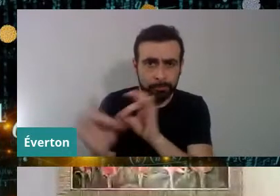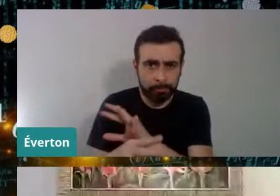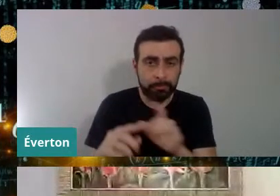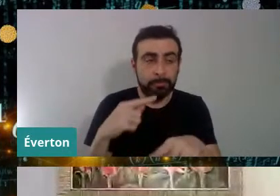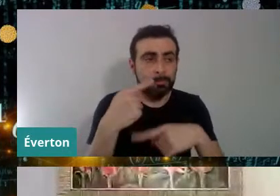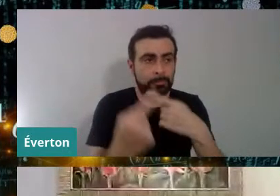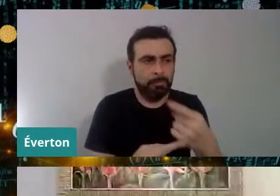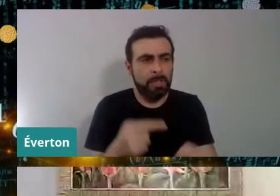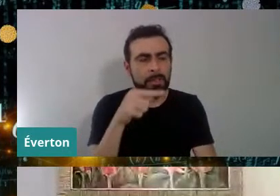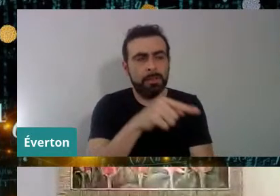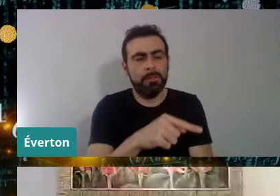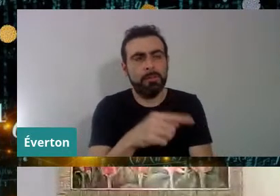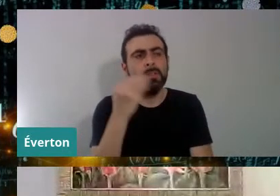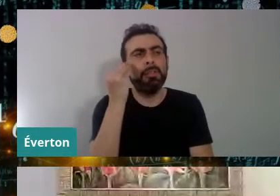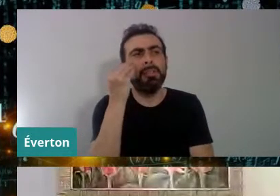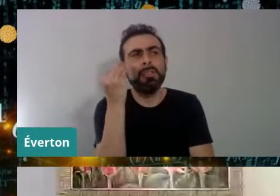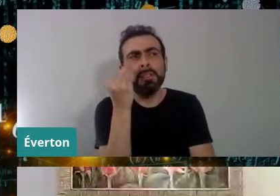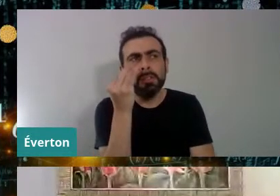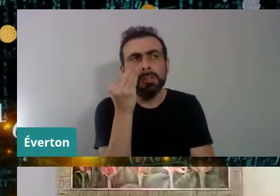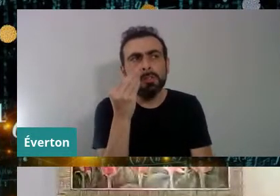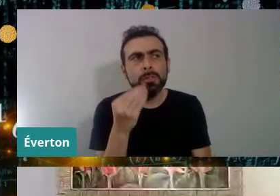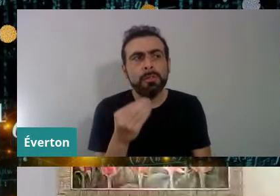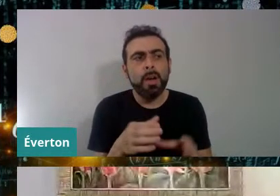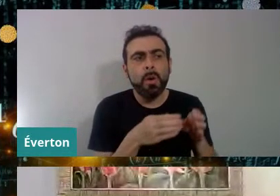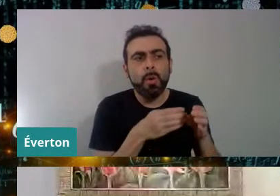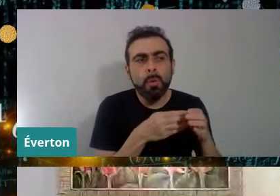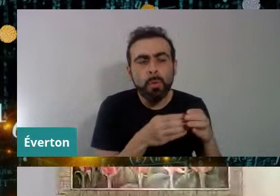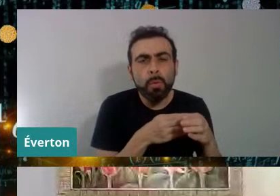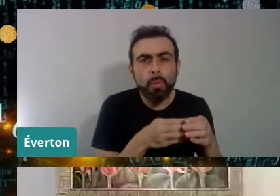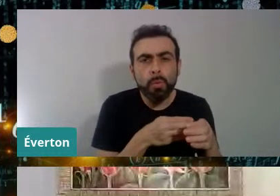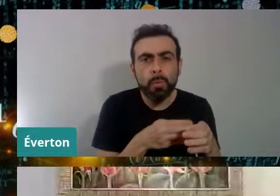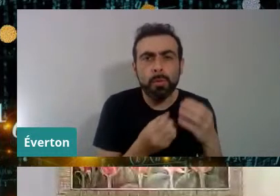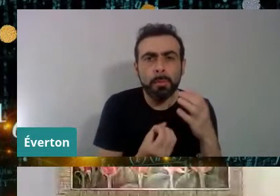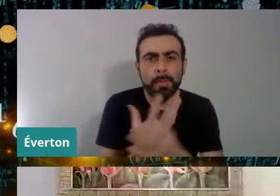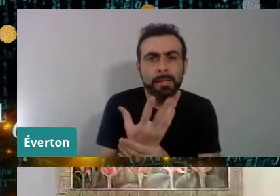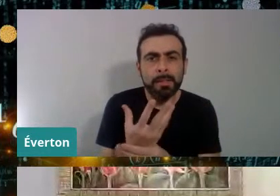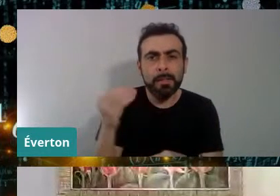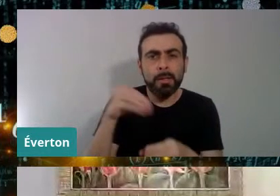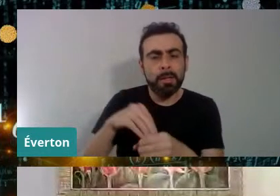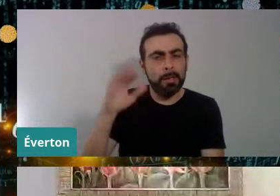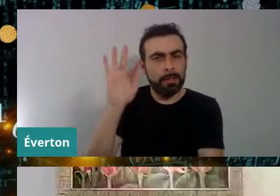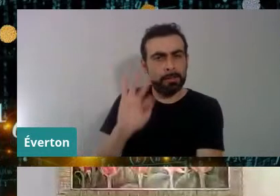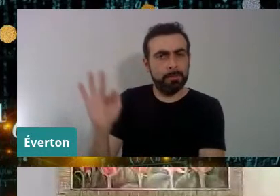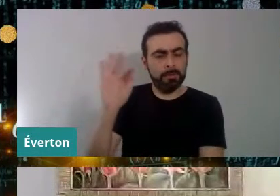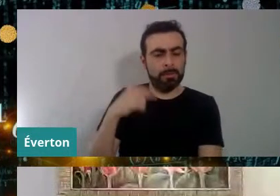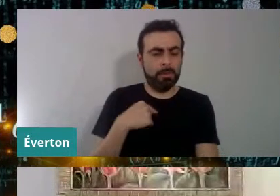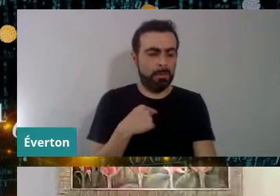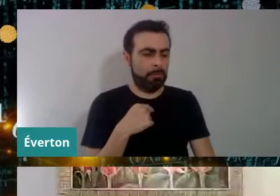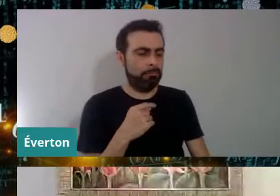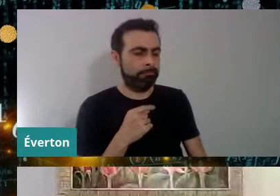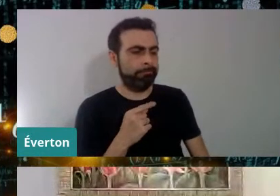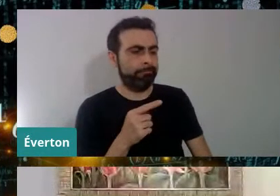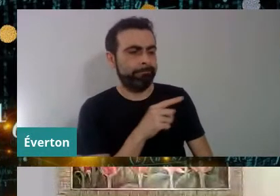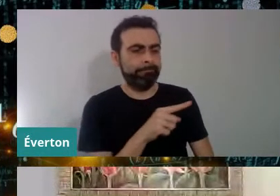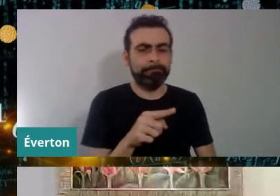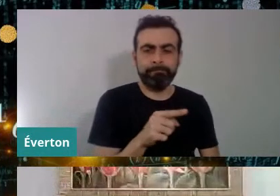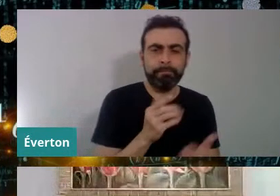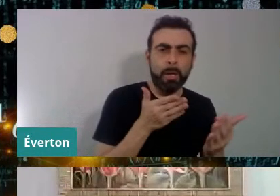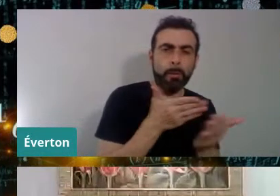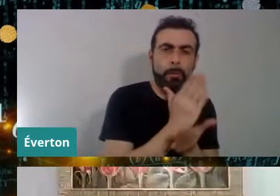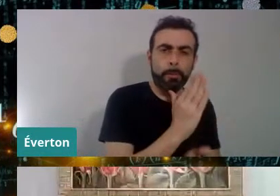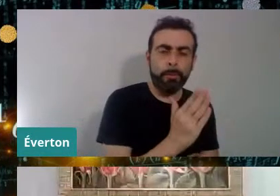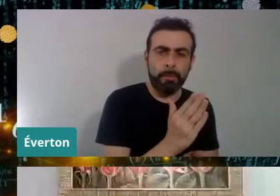oportunidade, saiu o concurso, surgiu o concurso da faculdade, aí eu prestei o concurso, né? E